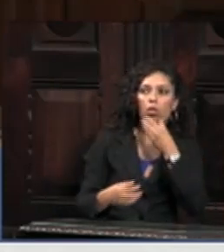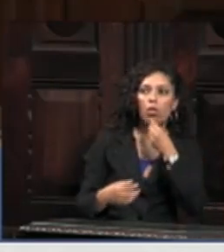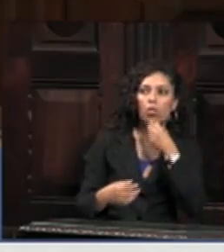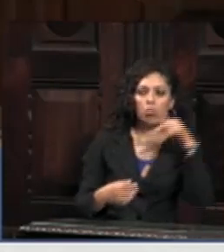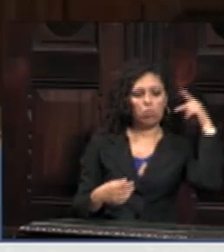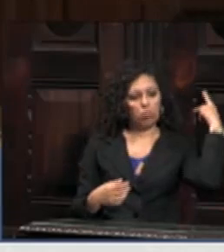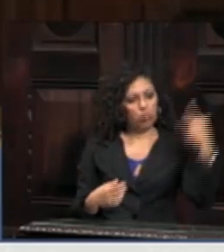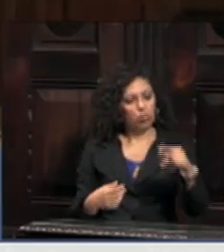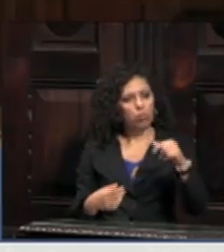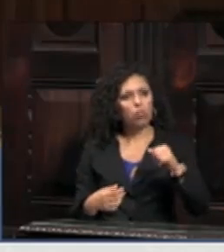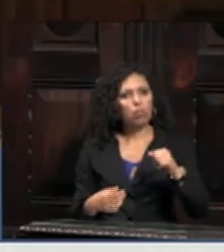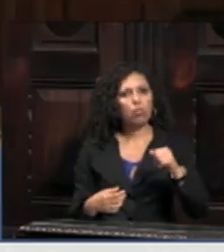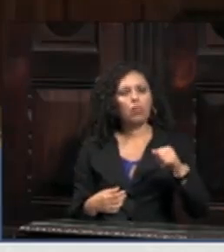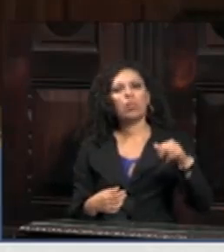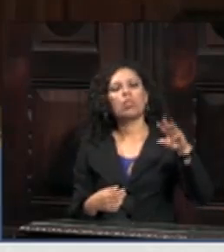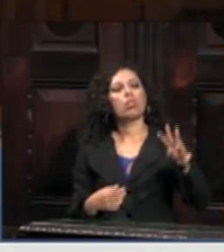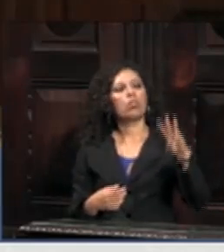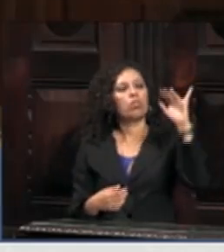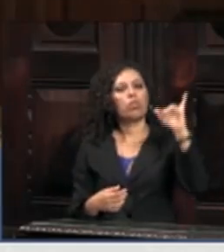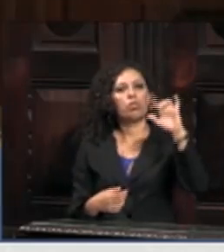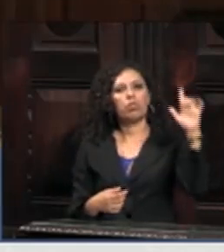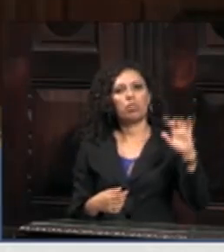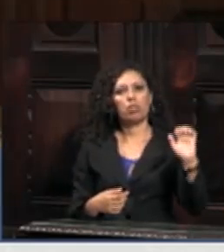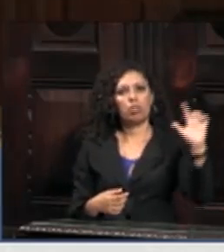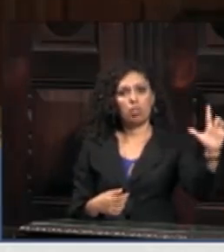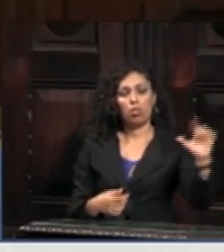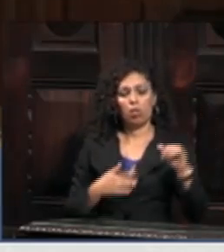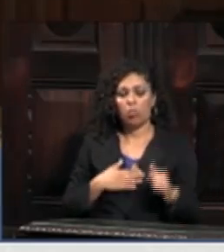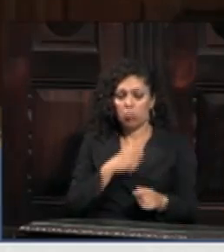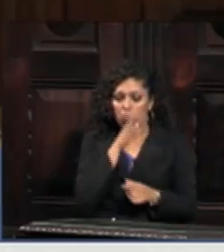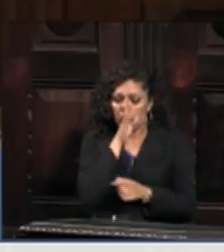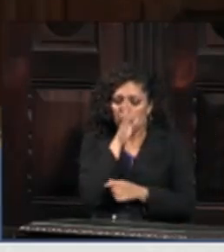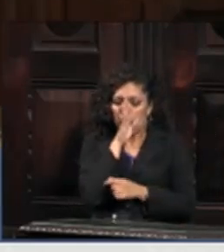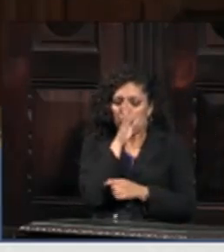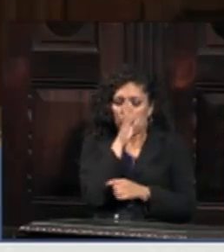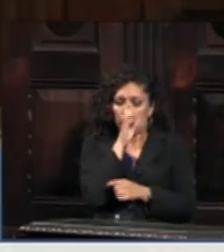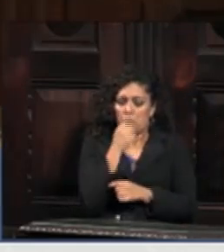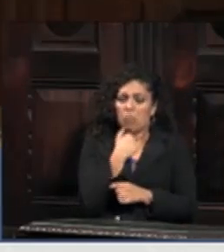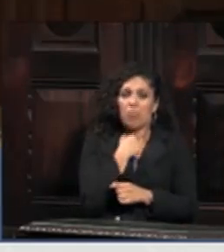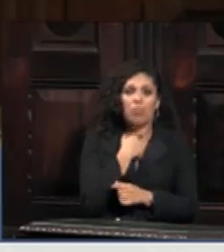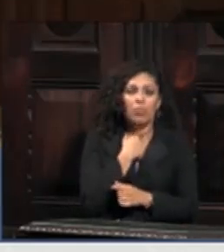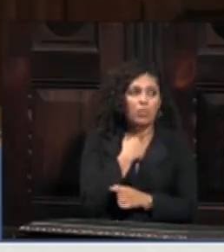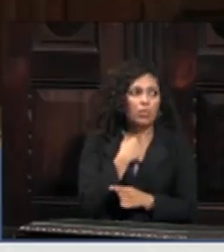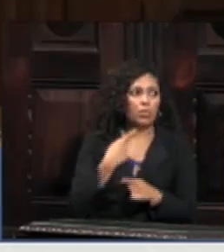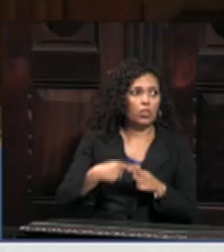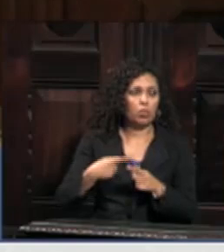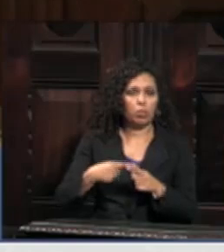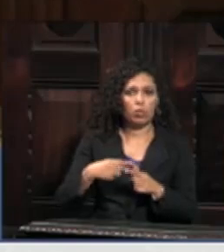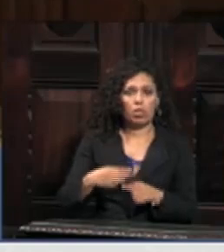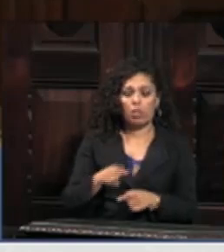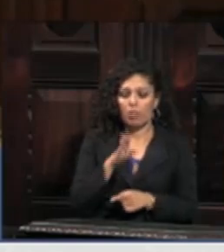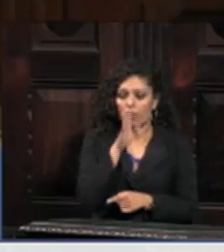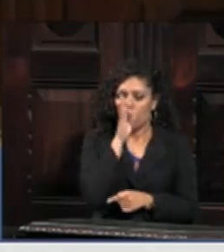posso ficar em silêncio, porque o silêncio muitas das vezes nos